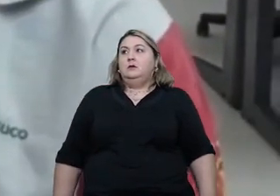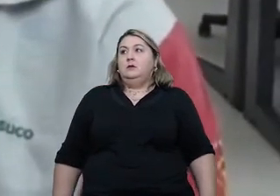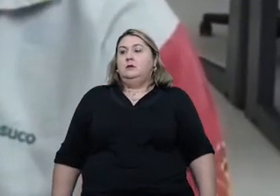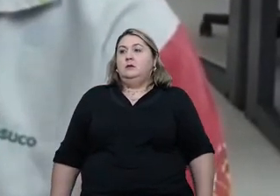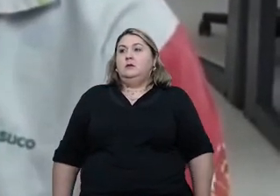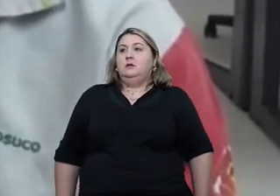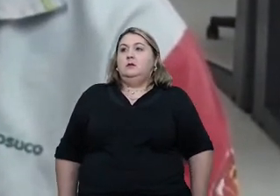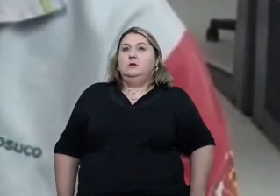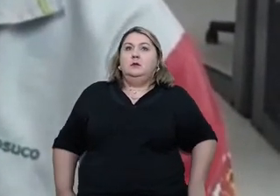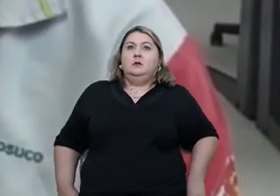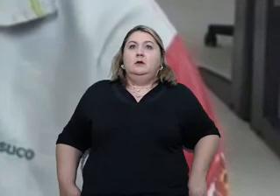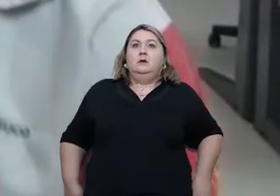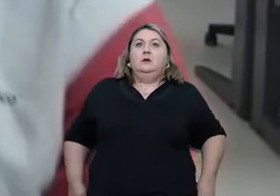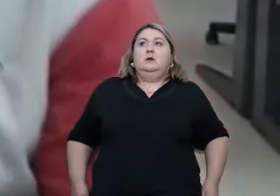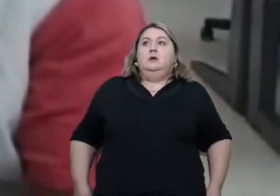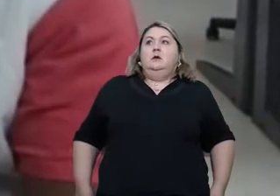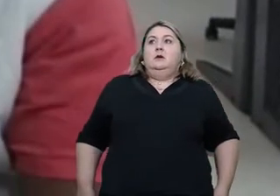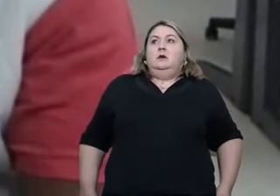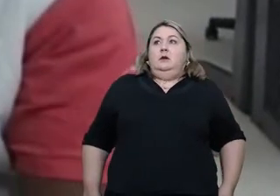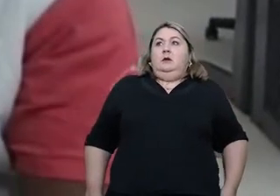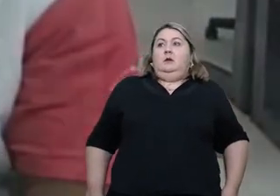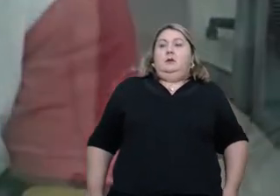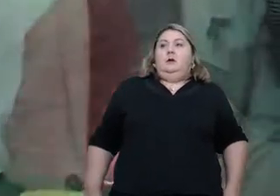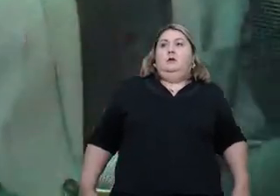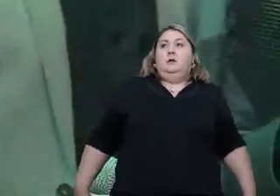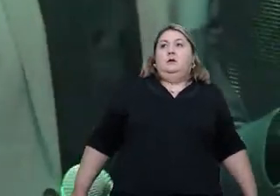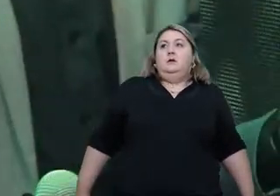Zaqueu. Valeu, galera. Um abraço.